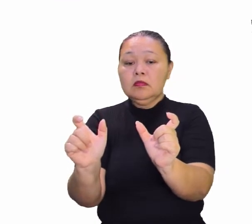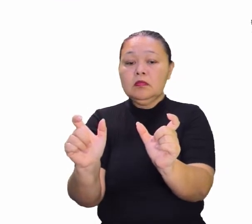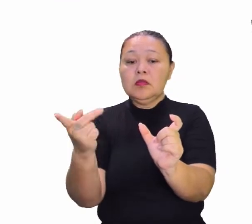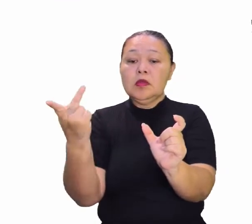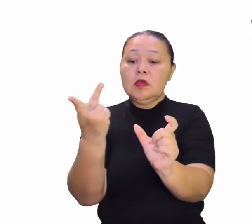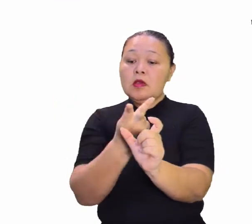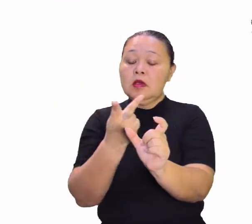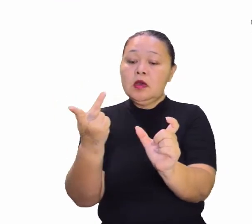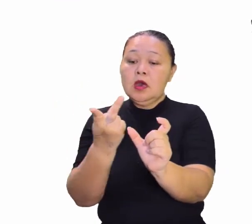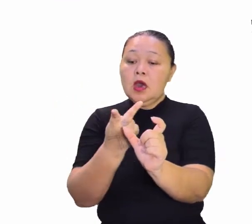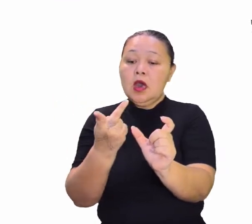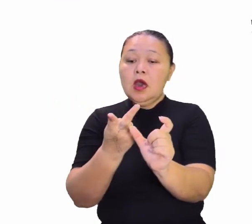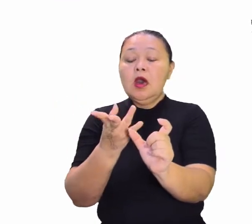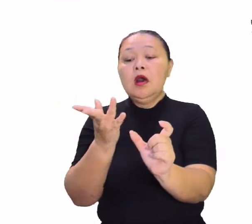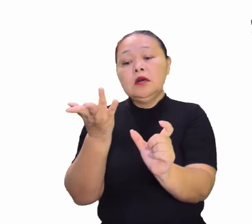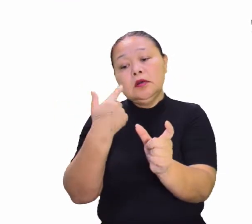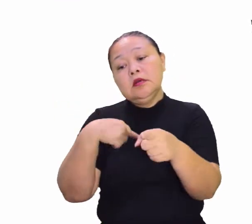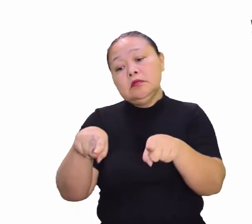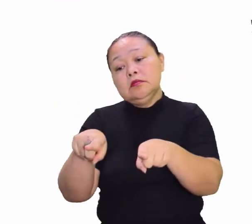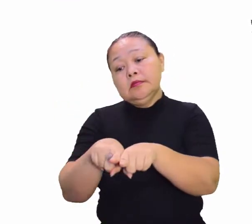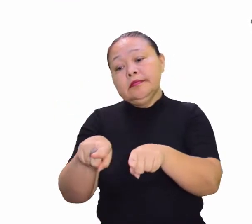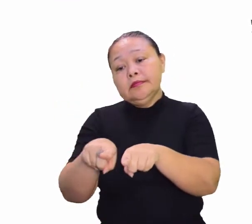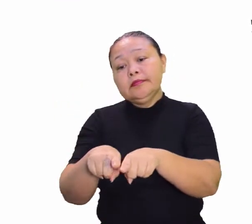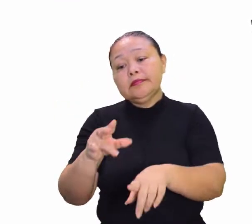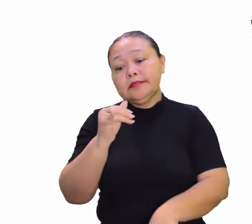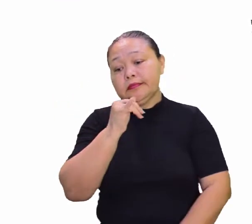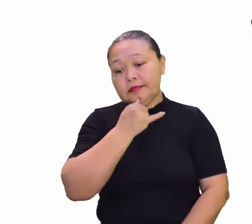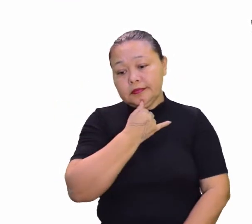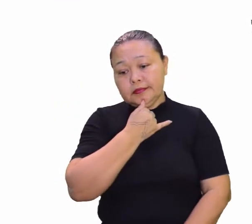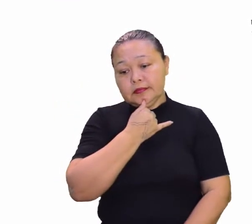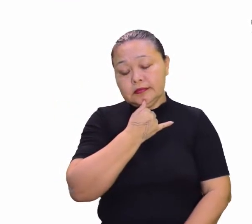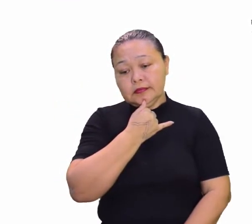duas palavras tristes.